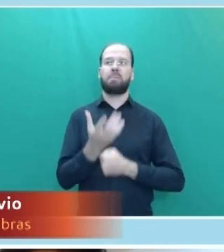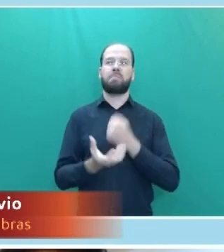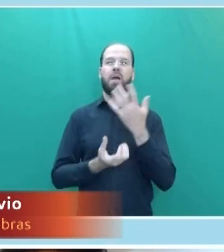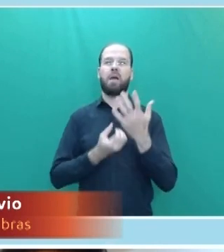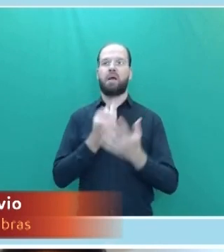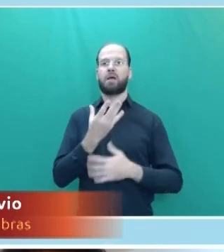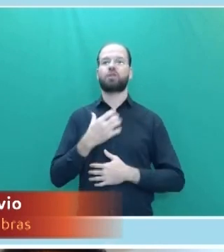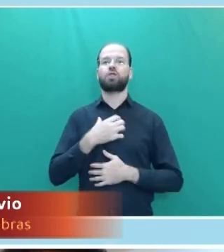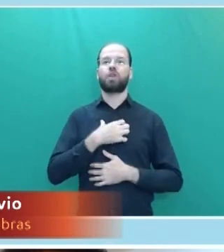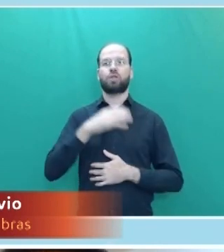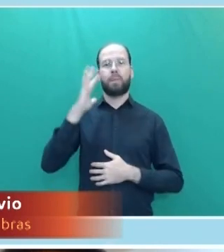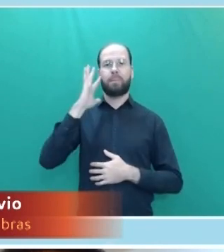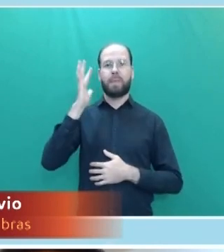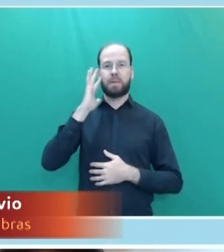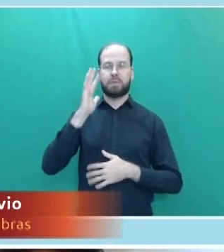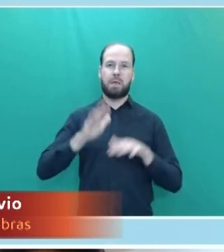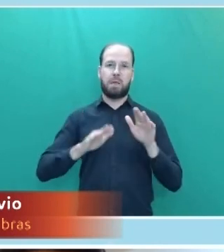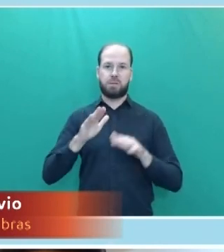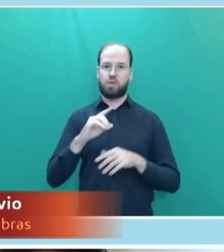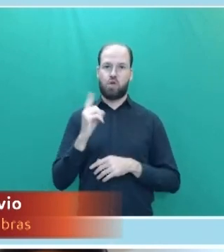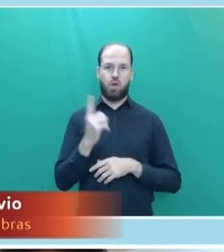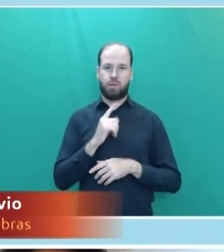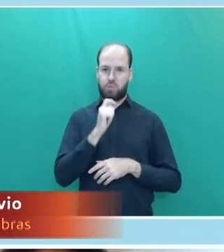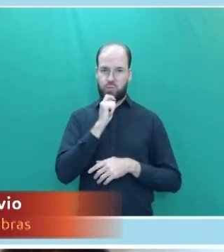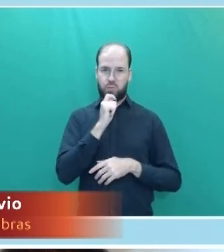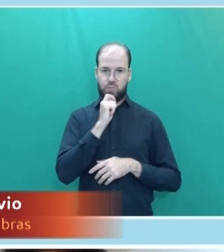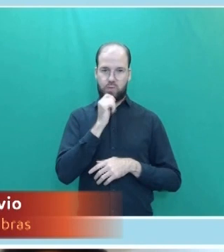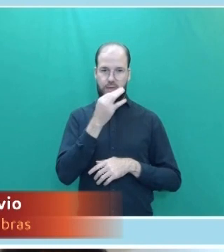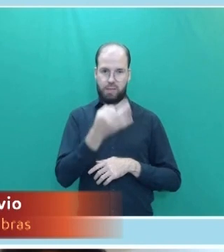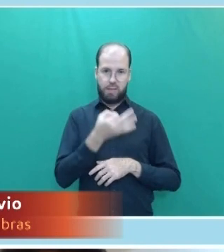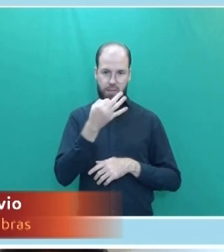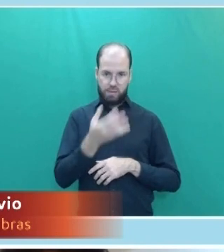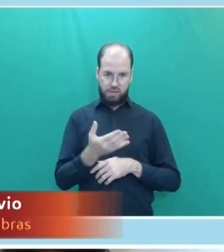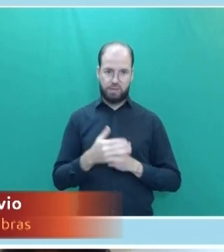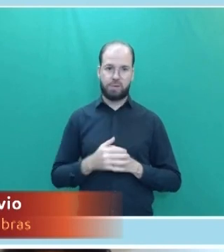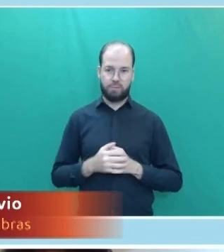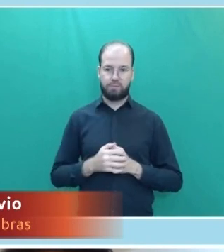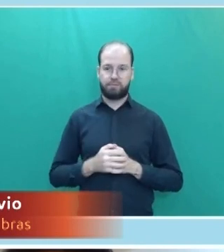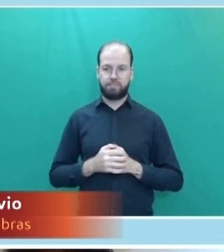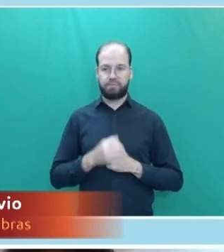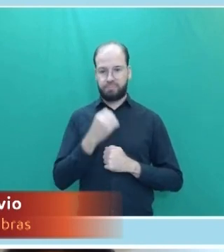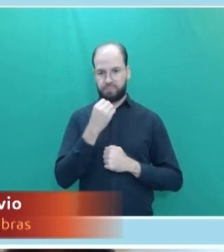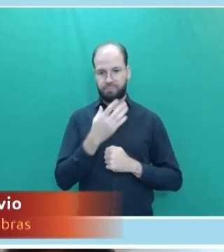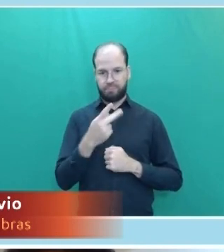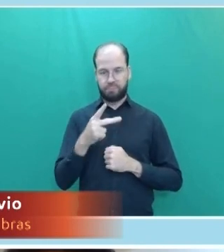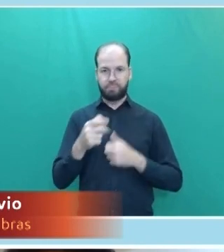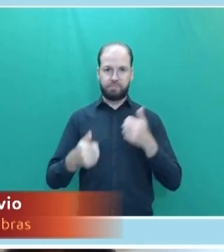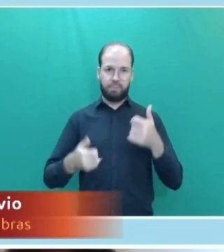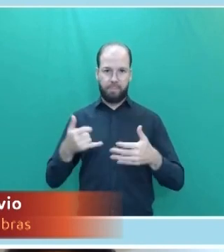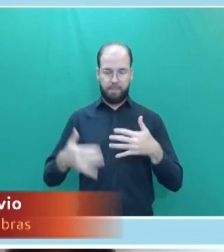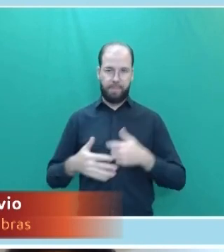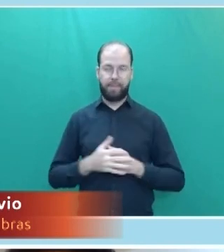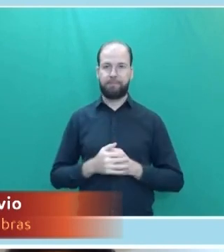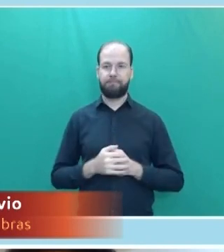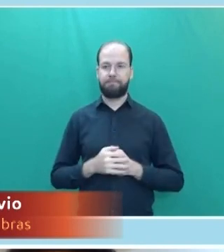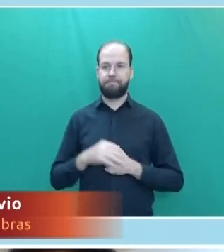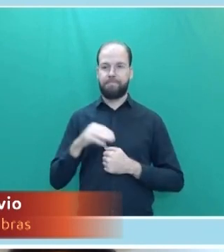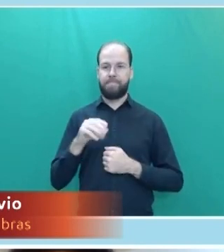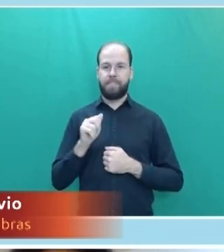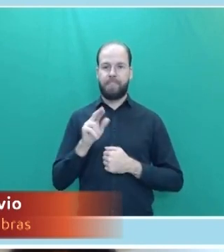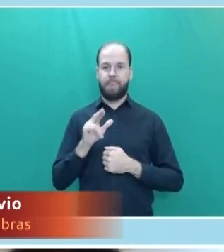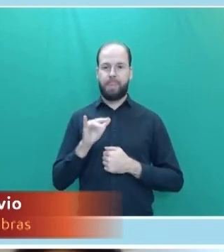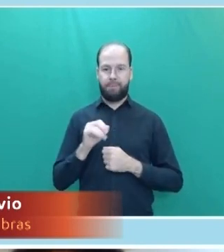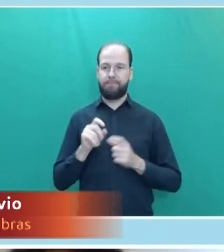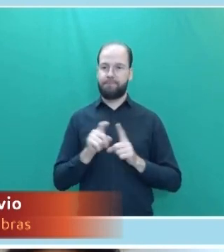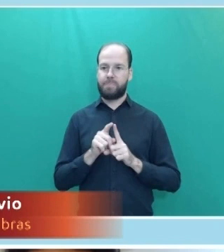às vezes a gente não critica, né? Não avalia. Muito bom escutar sua fala, Maria. Mário, queria também sua participação